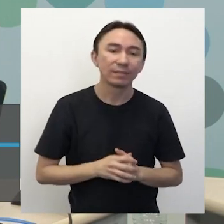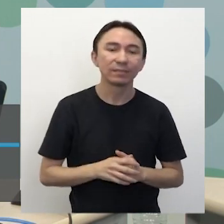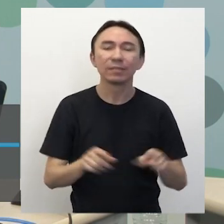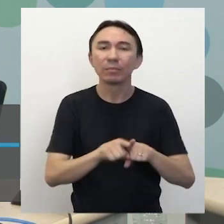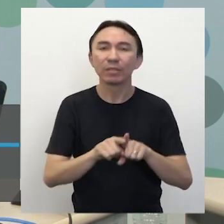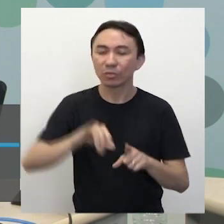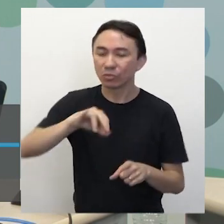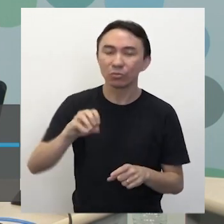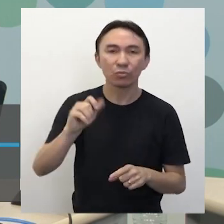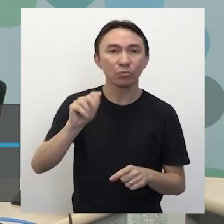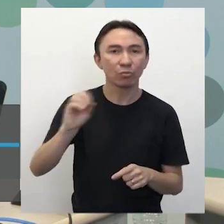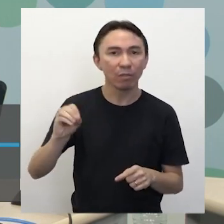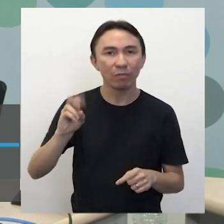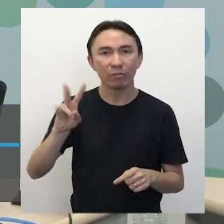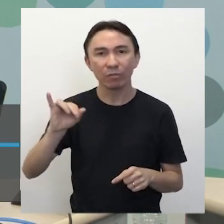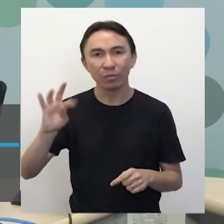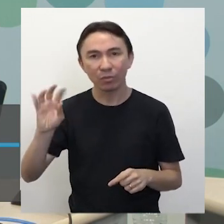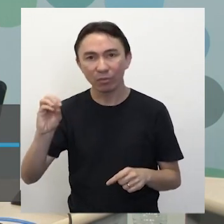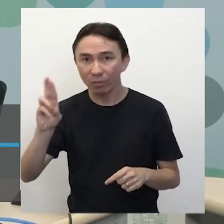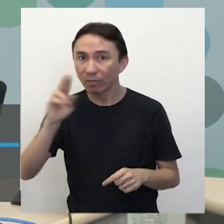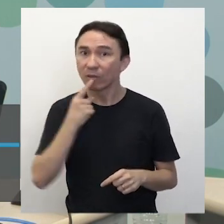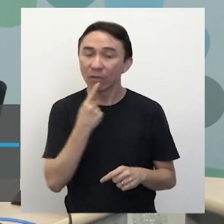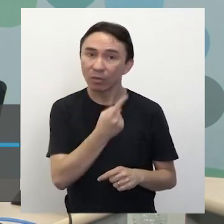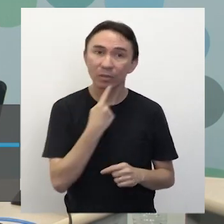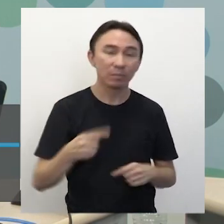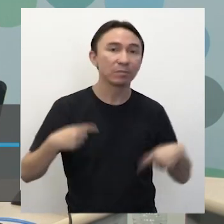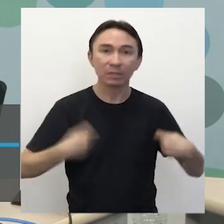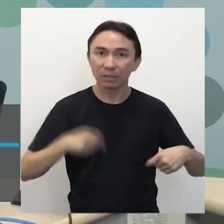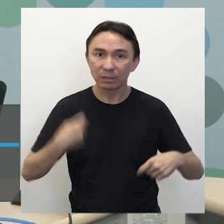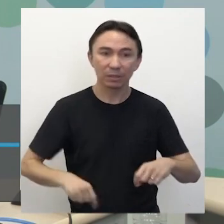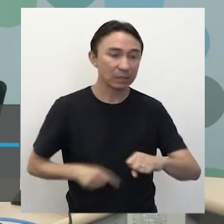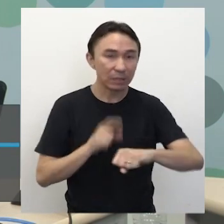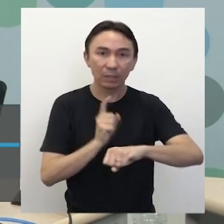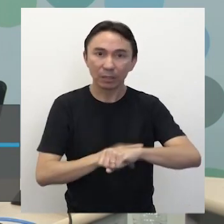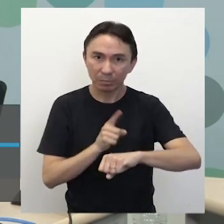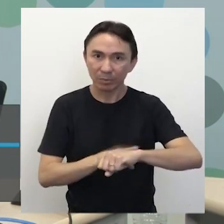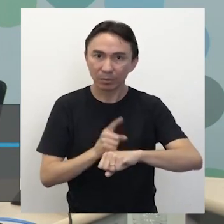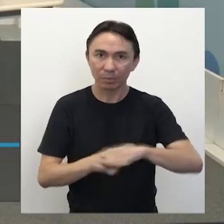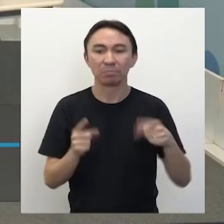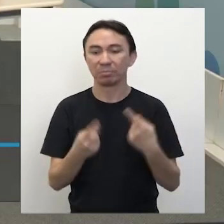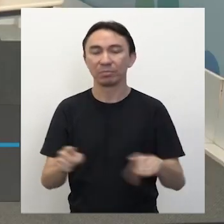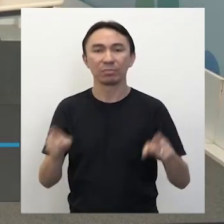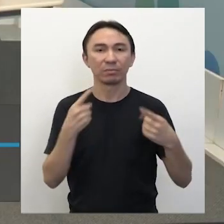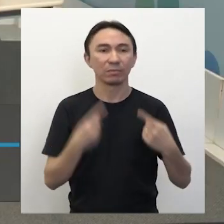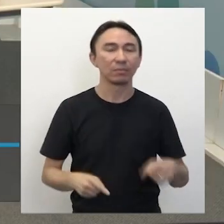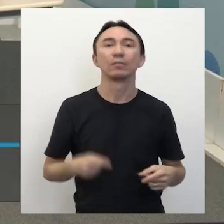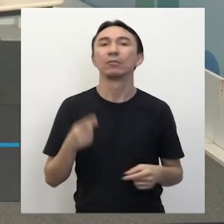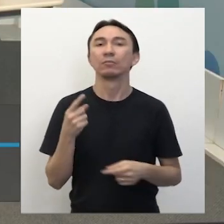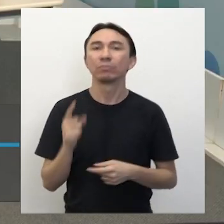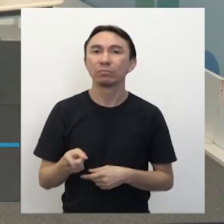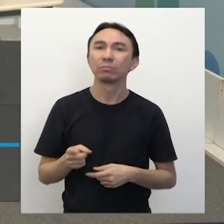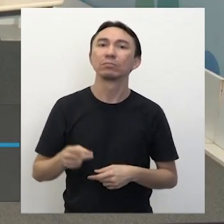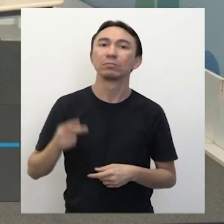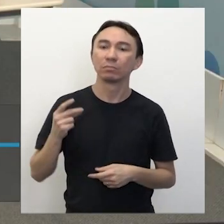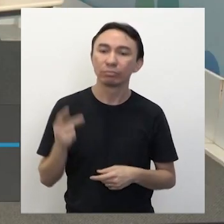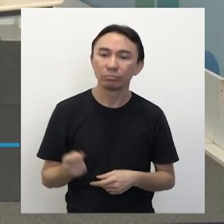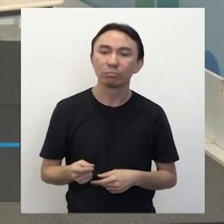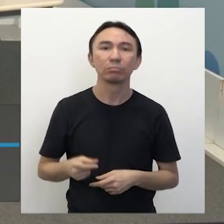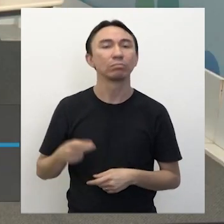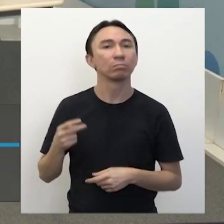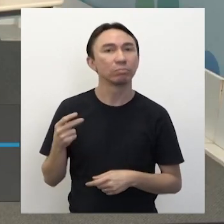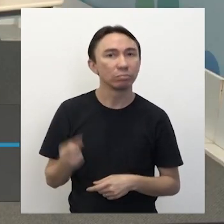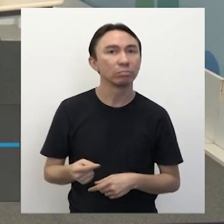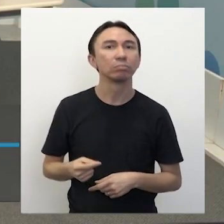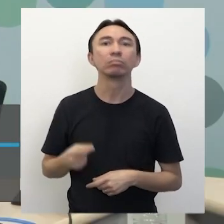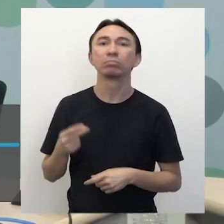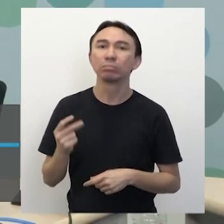de tempo. Eu acredito que é o tempo musical, porque você tem mesmo que entrar na batida, é como se fosse um pular corda. Por isso que eu falei, assim como os repentistas, né? Tem